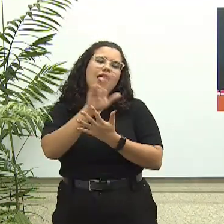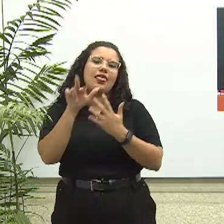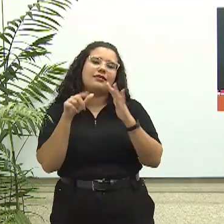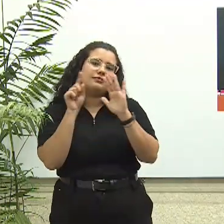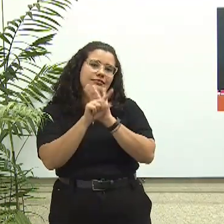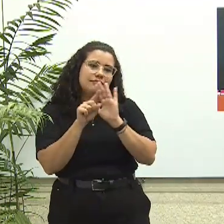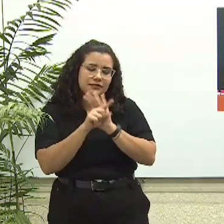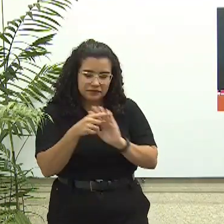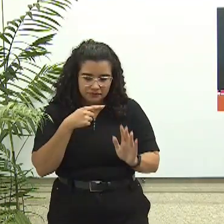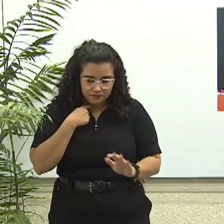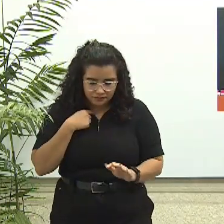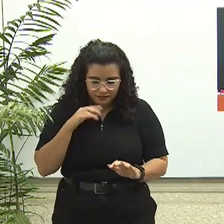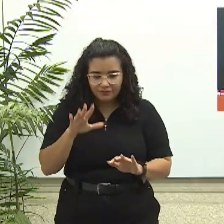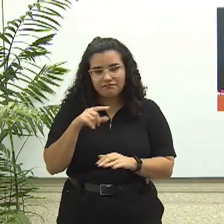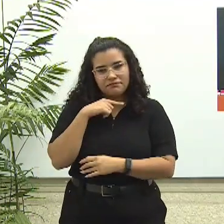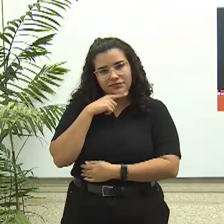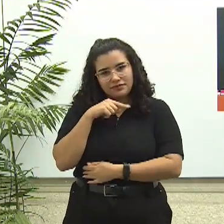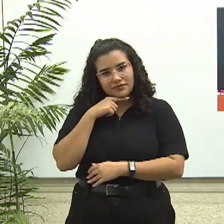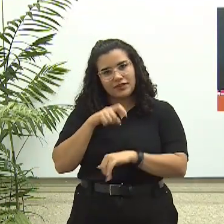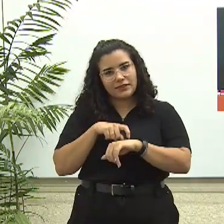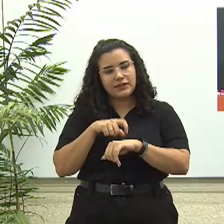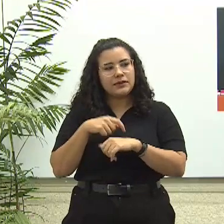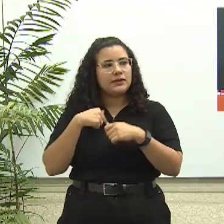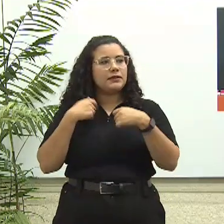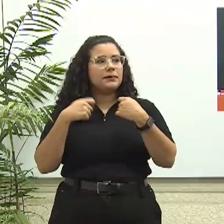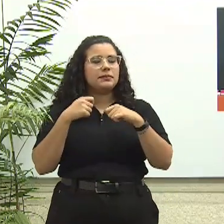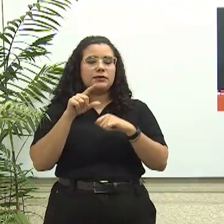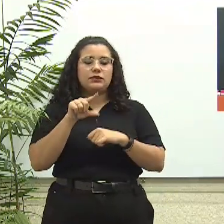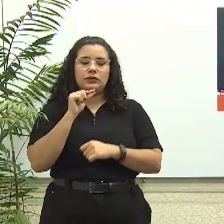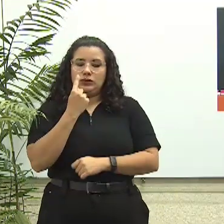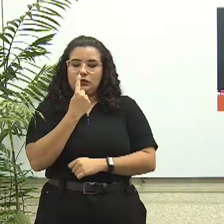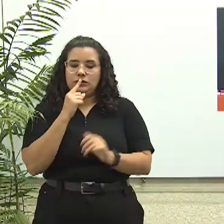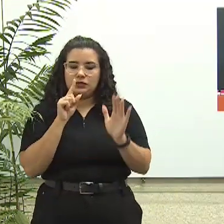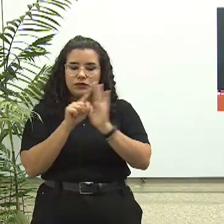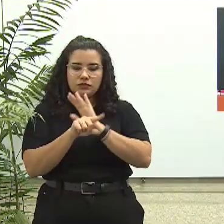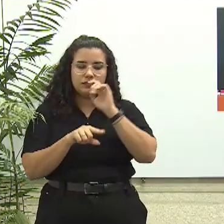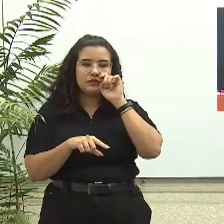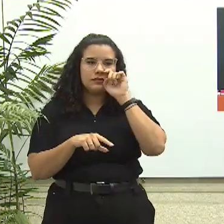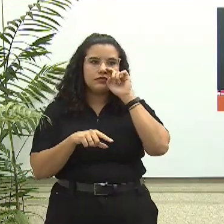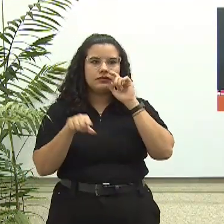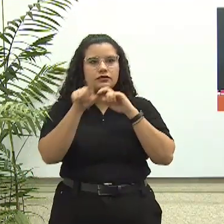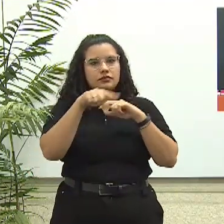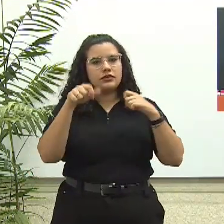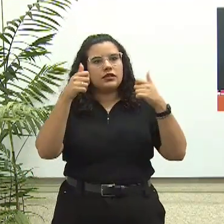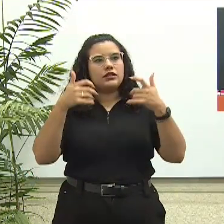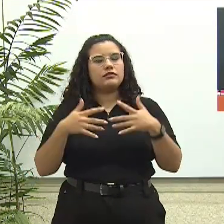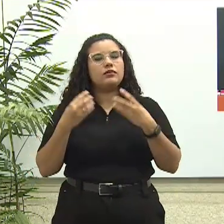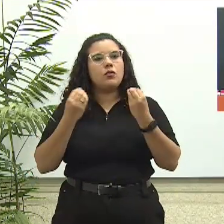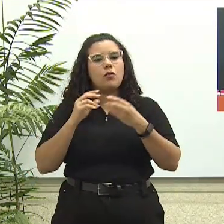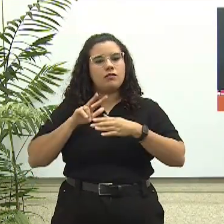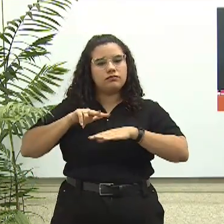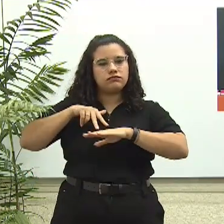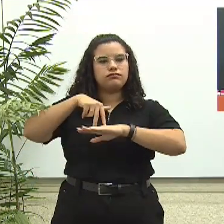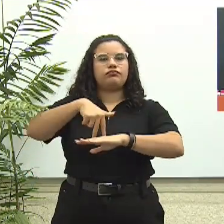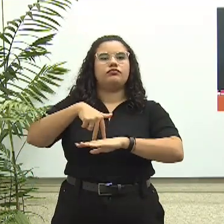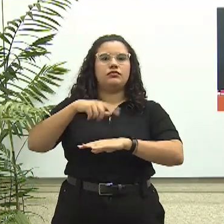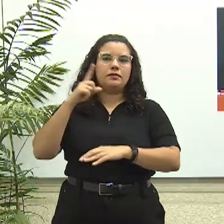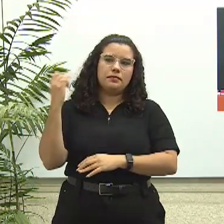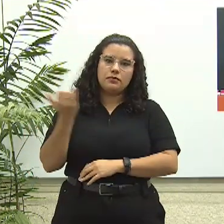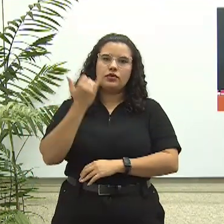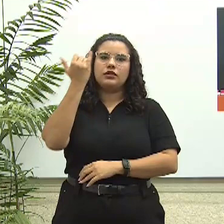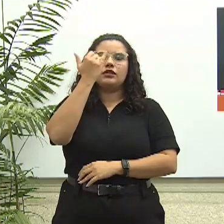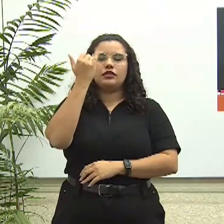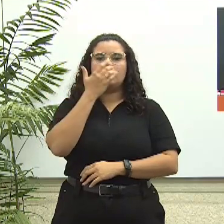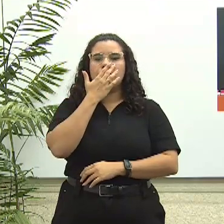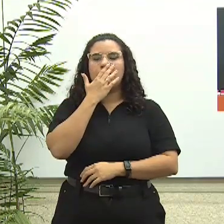né mas não é possível então eu vou ter que selecionar uma E aí quando vocês falam em resistência né que é importante para reverter esse